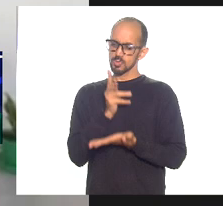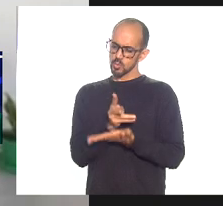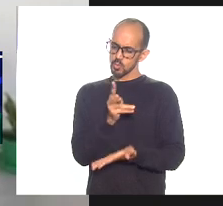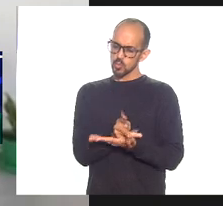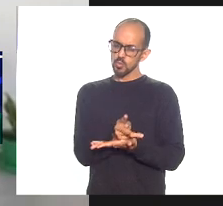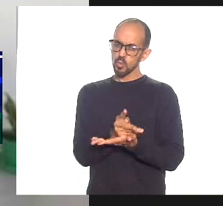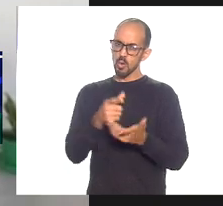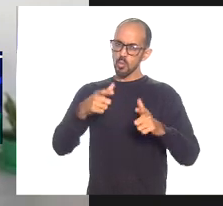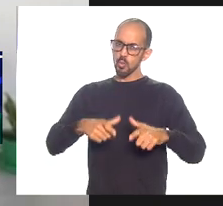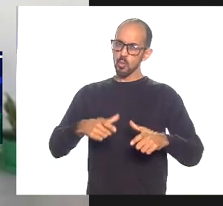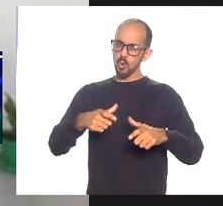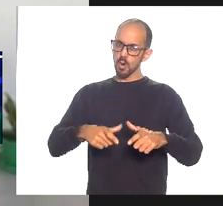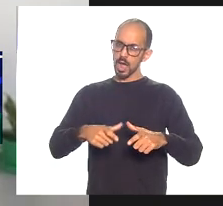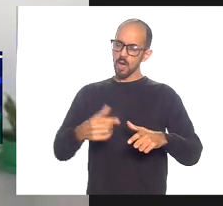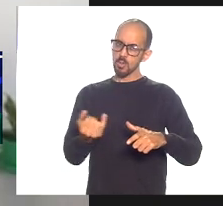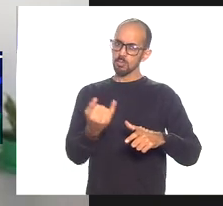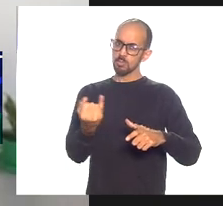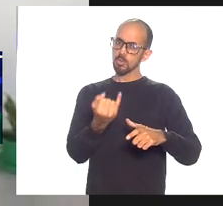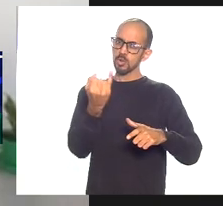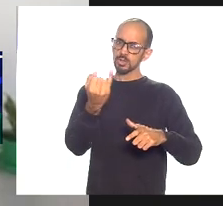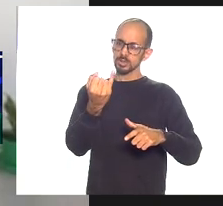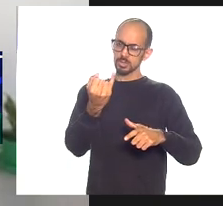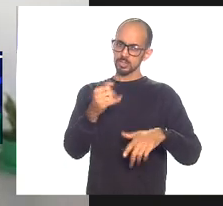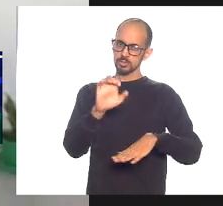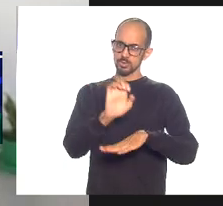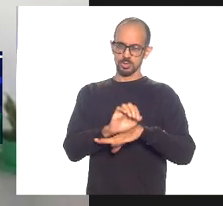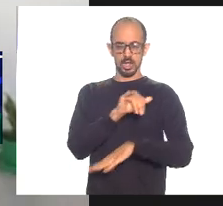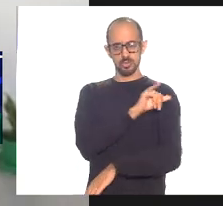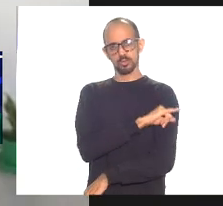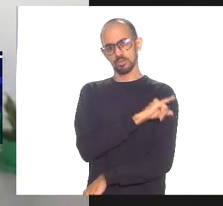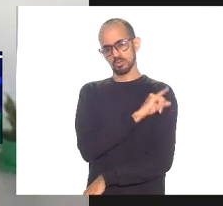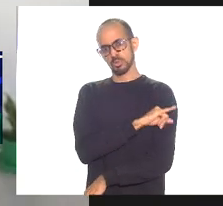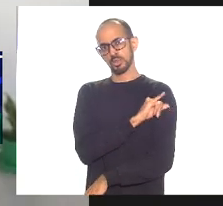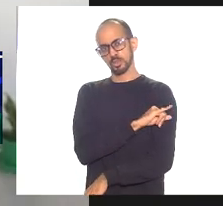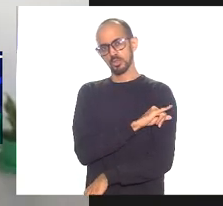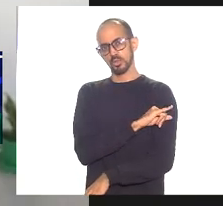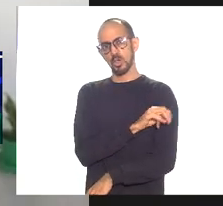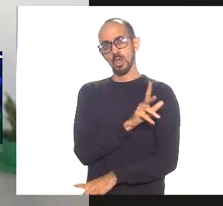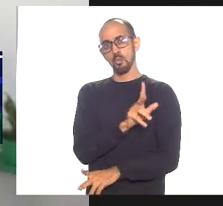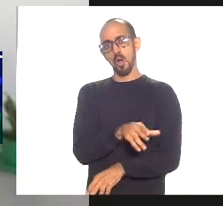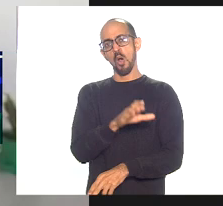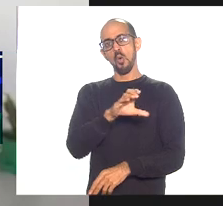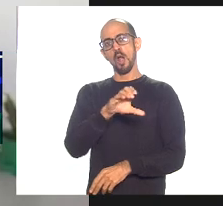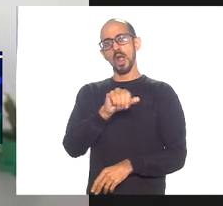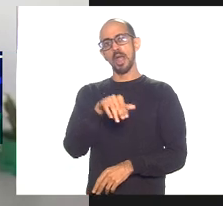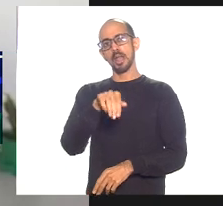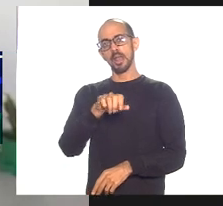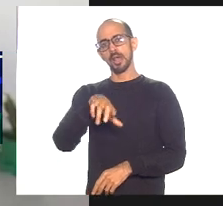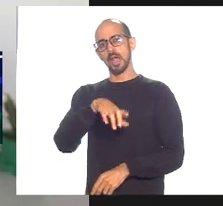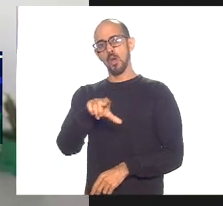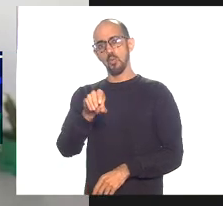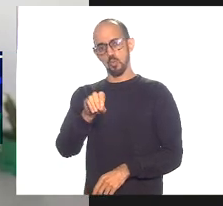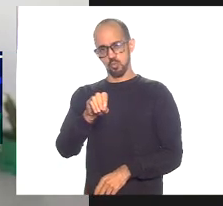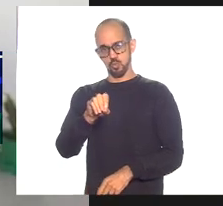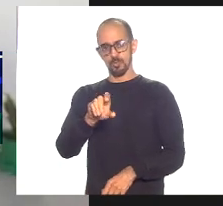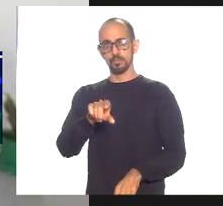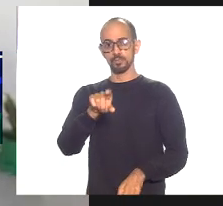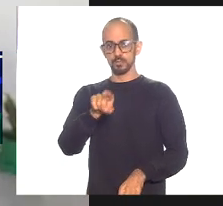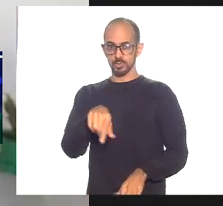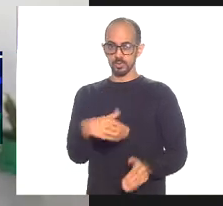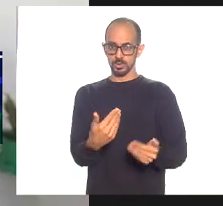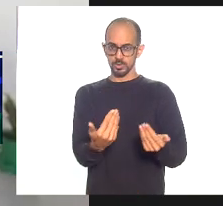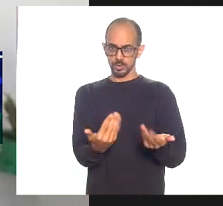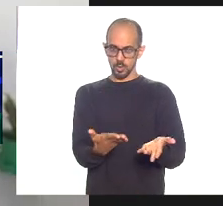fujan cerca de tanta relevância para o estado do Rio de Janeiro como Canecão e nesse sentido o seu presidente